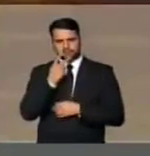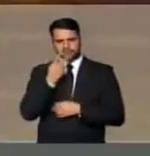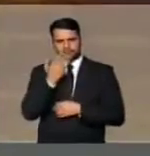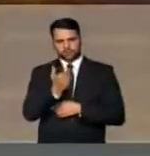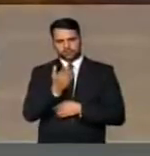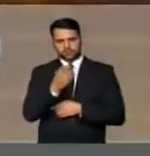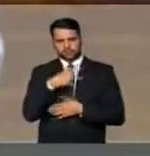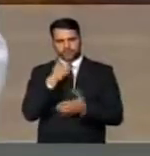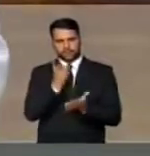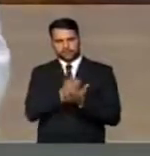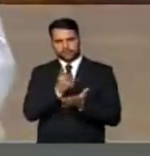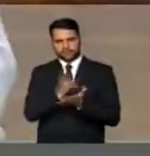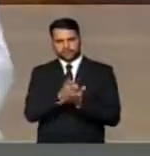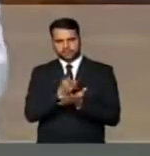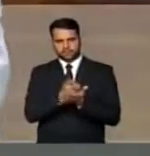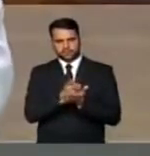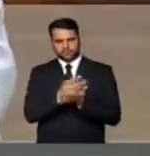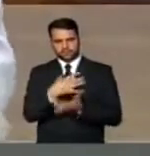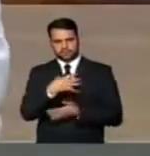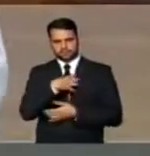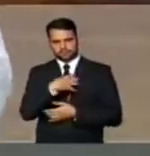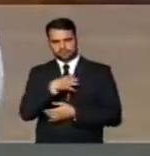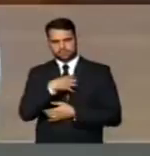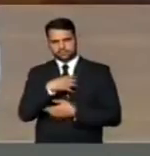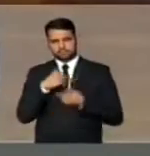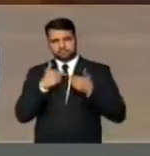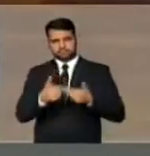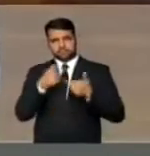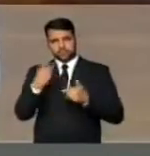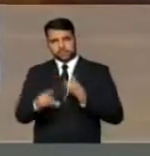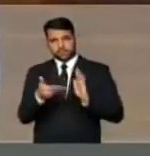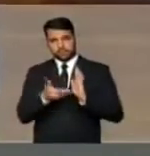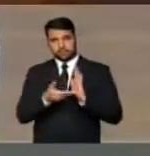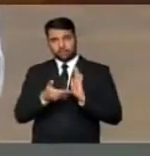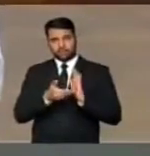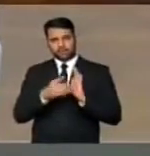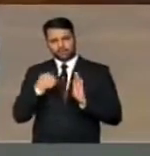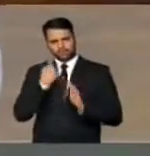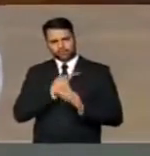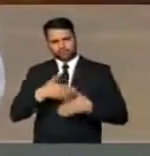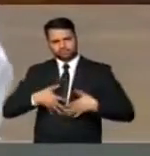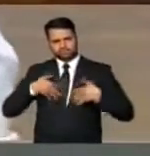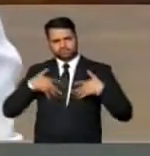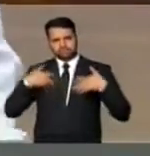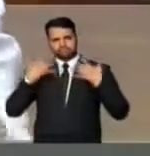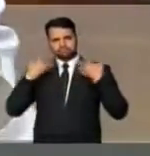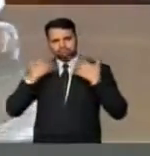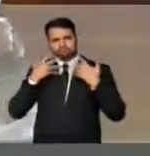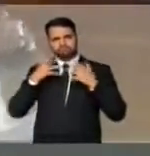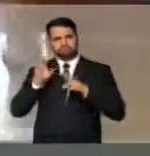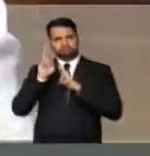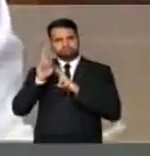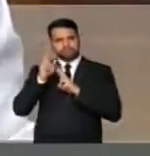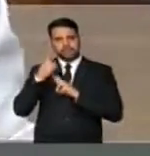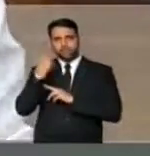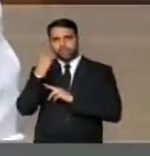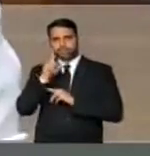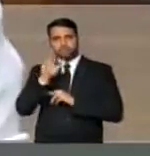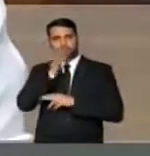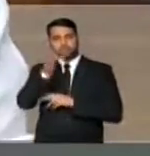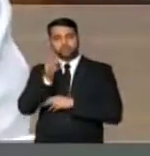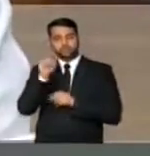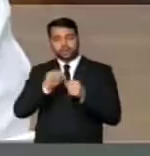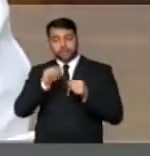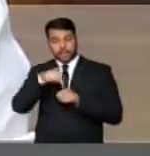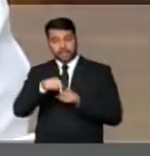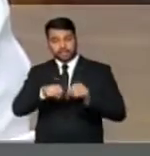sua permanente atitude combativa nessa Câmara nos enche de esperança para que consigamos